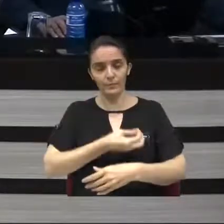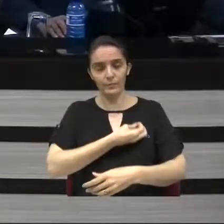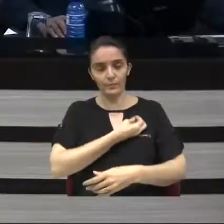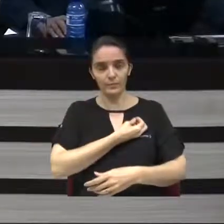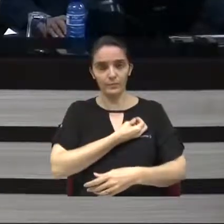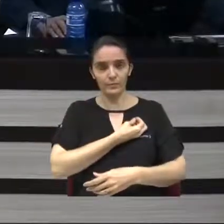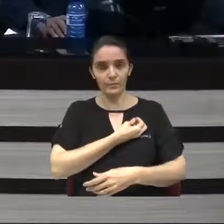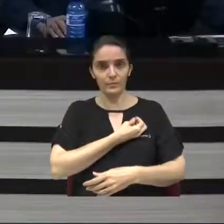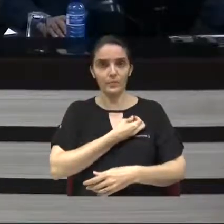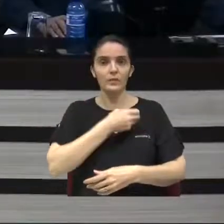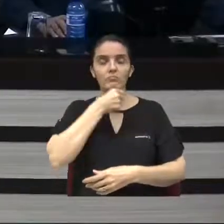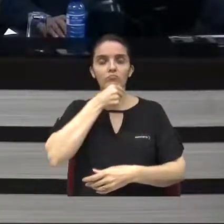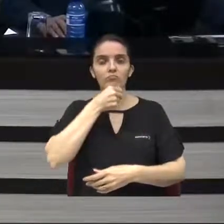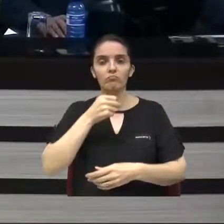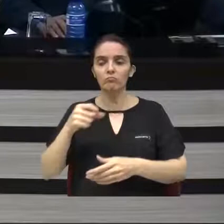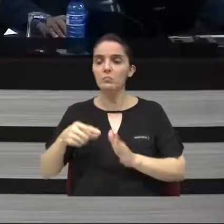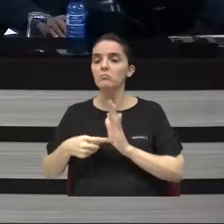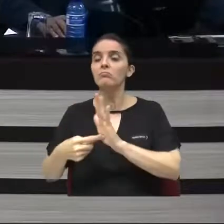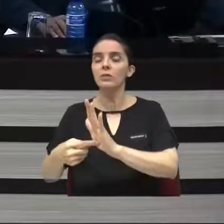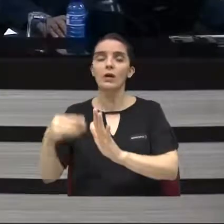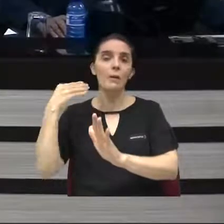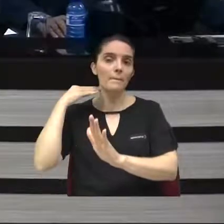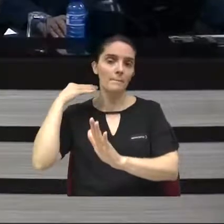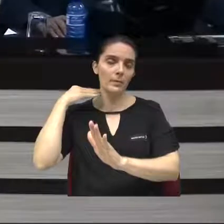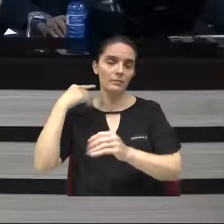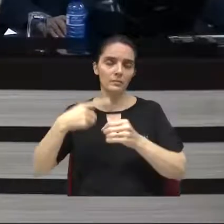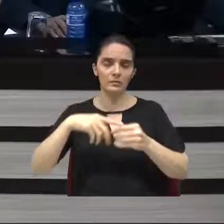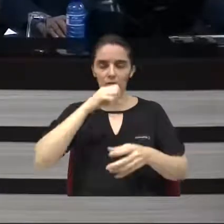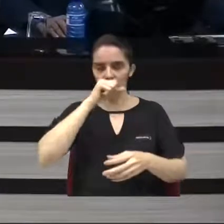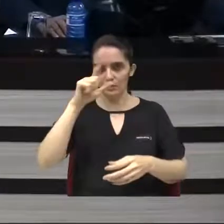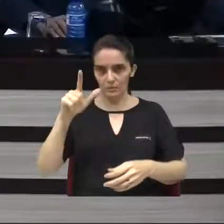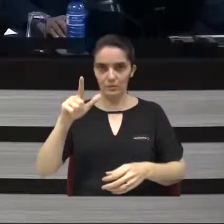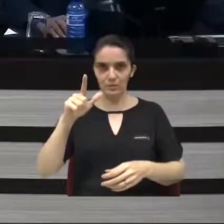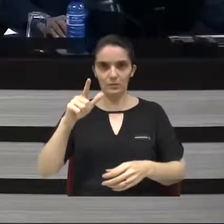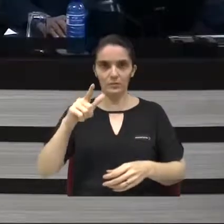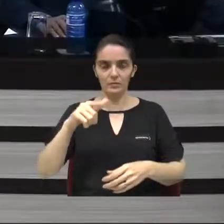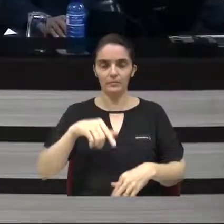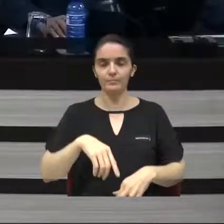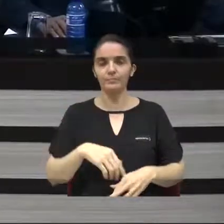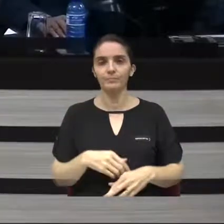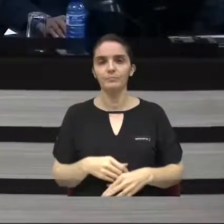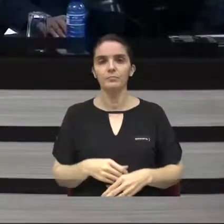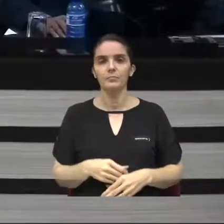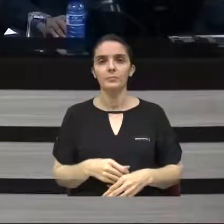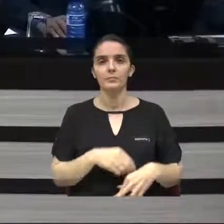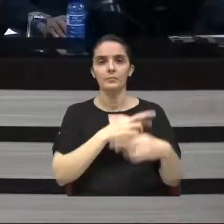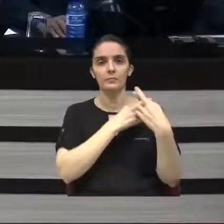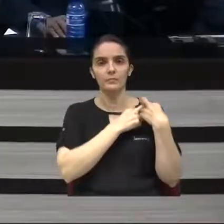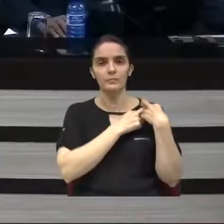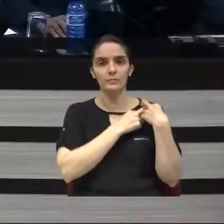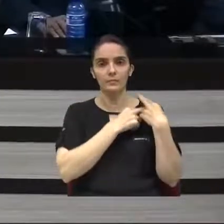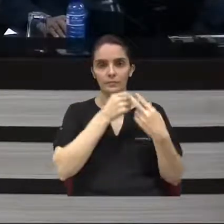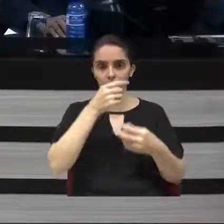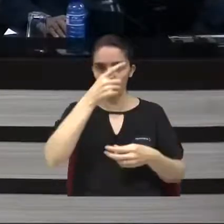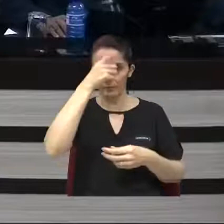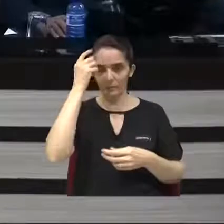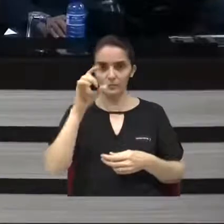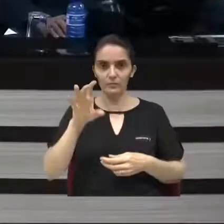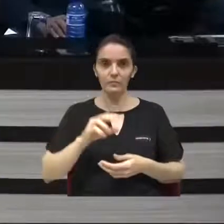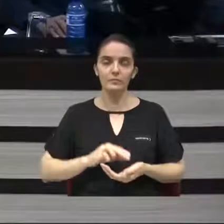idosas pelas instituições bancárias no âmbito do município de Limeira e da outras providências. Autoria, vereador Wagner